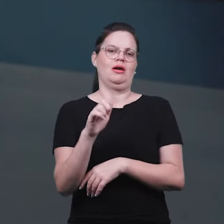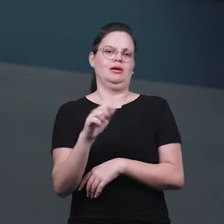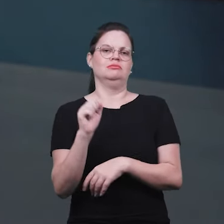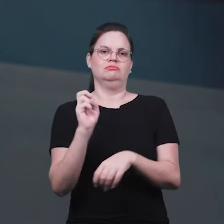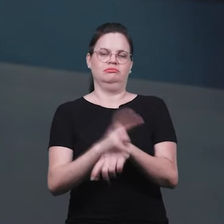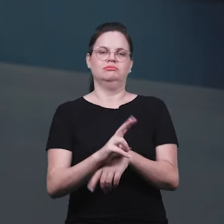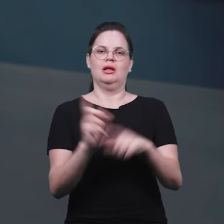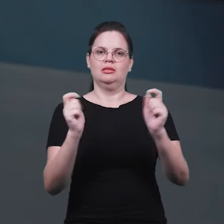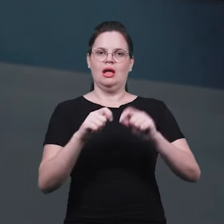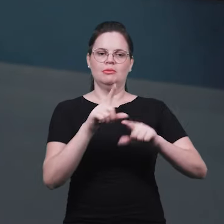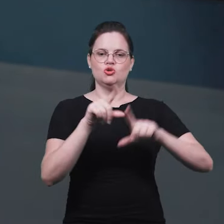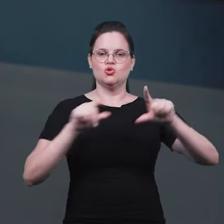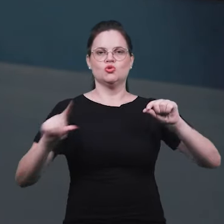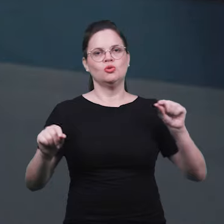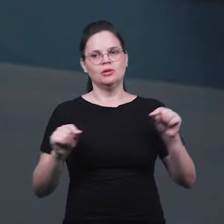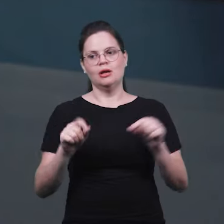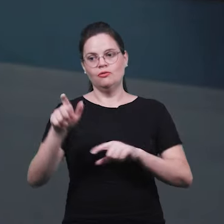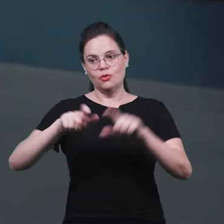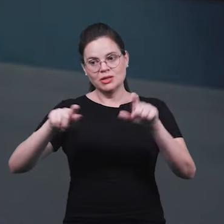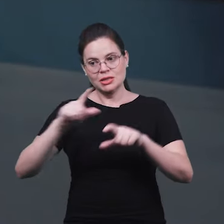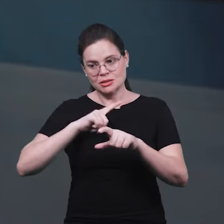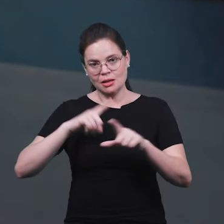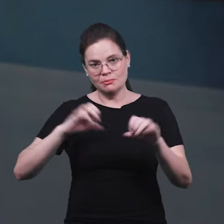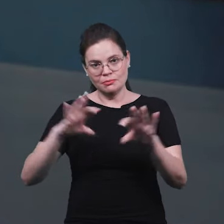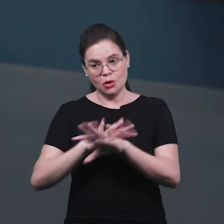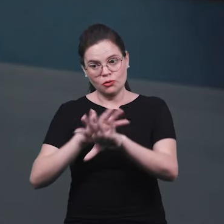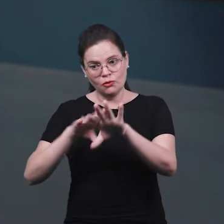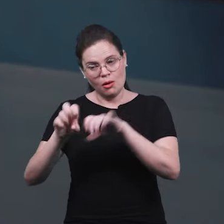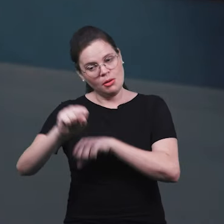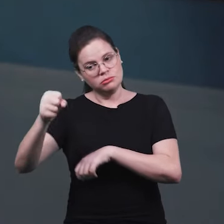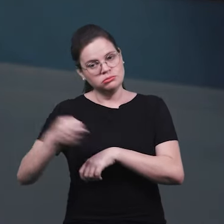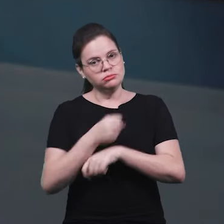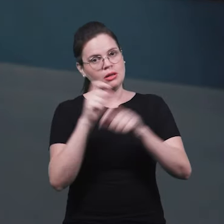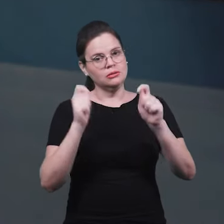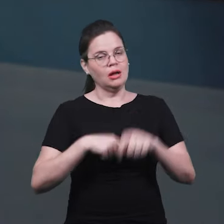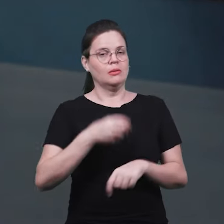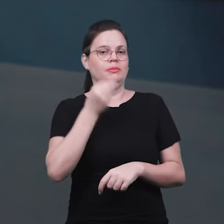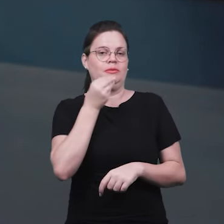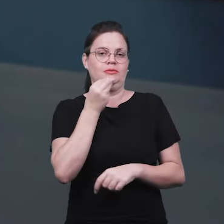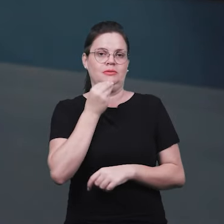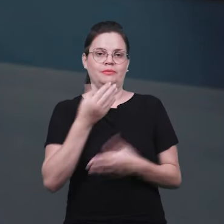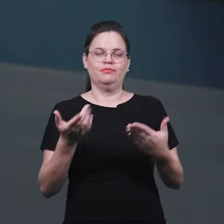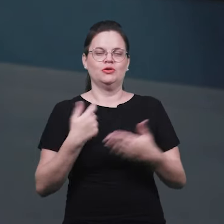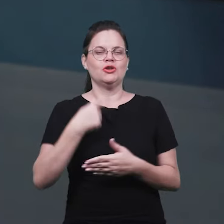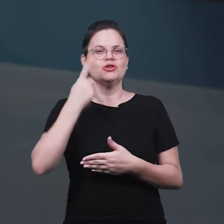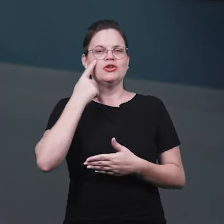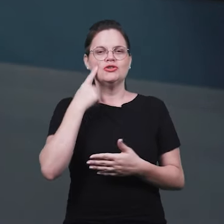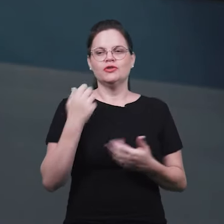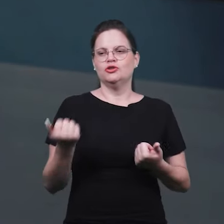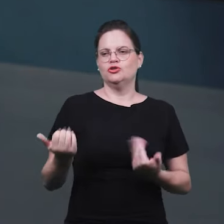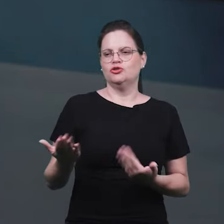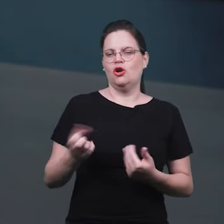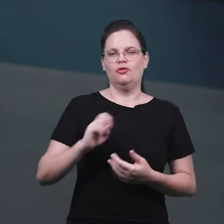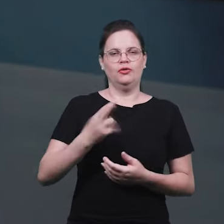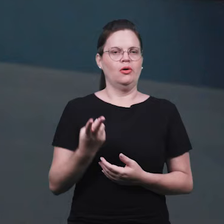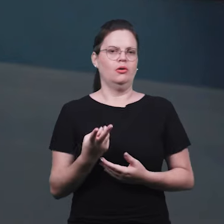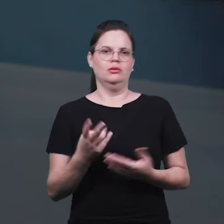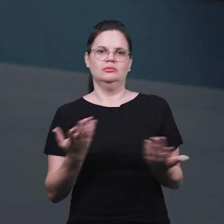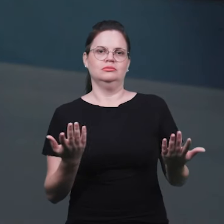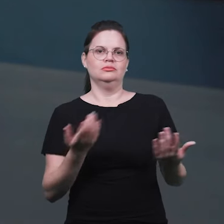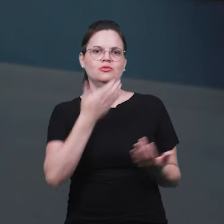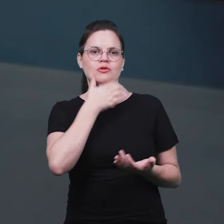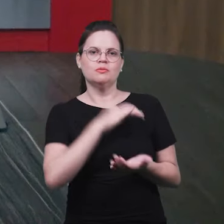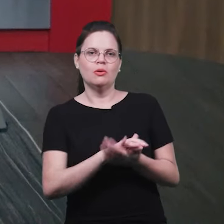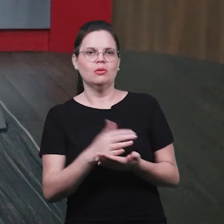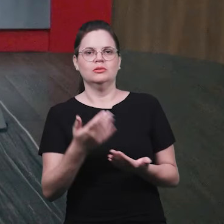são egressos desses cursos, né? Então, hoje nós observamos vários jovens ou chefes de família que